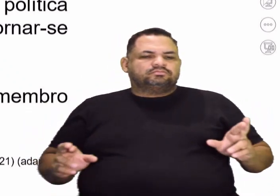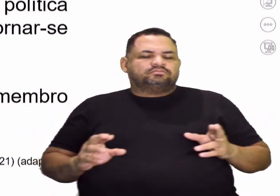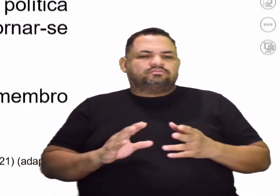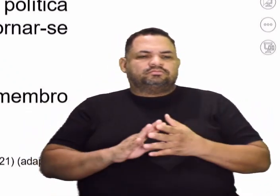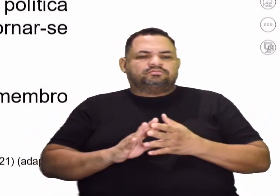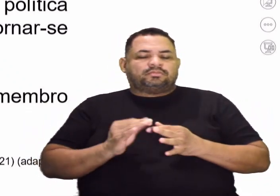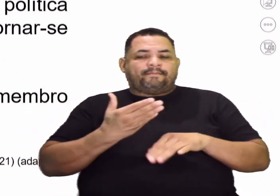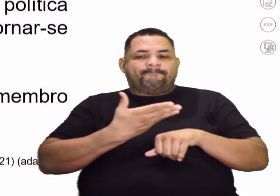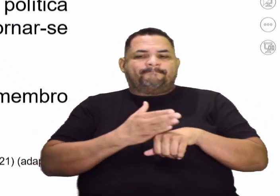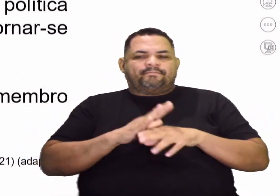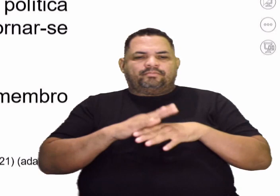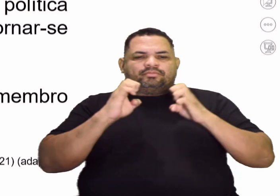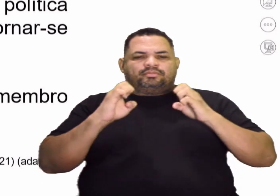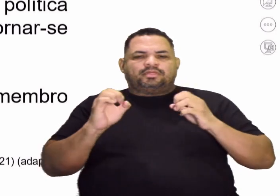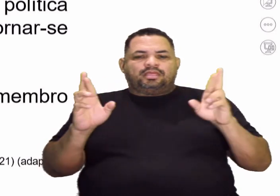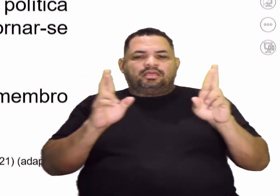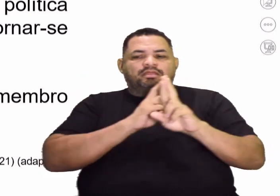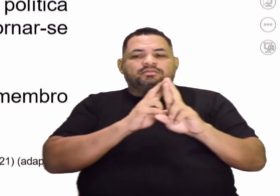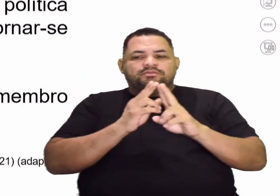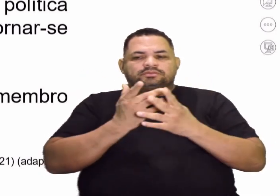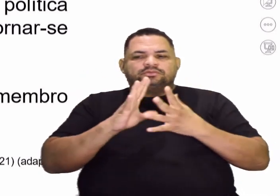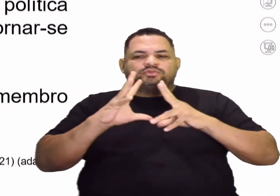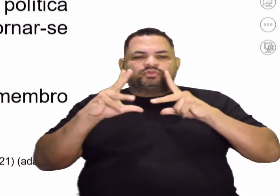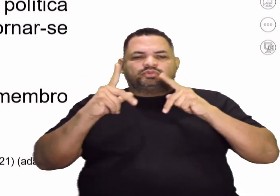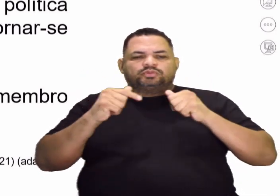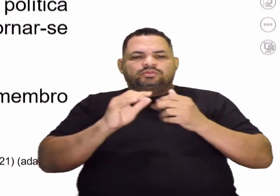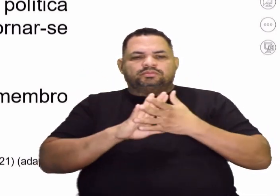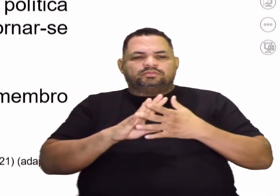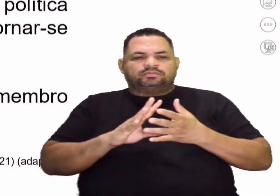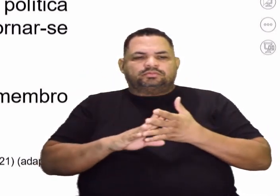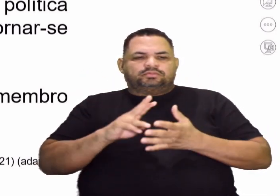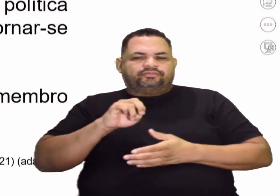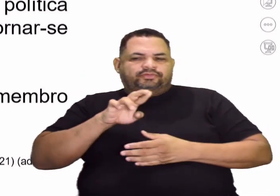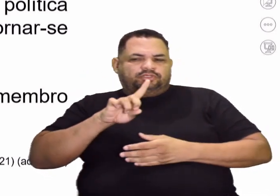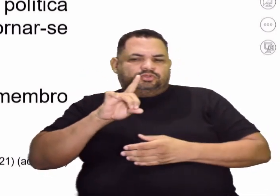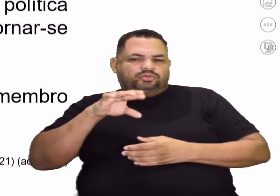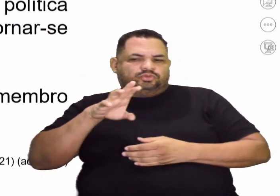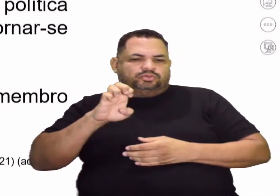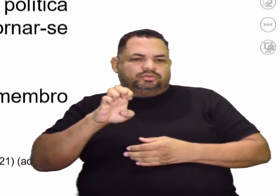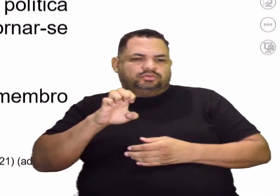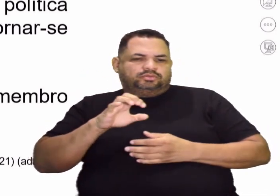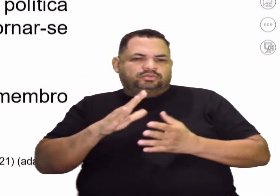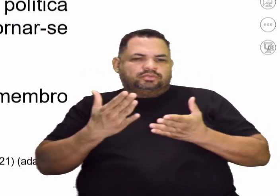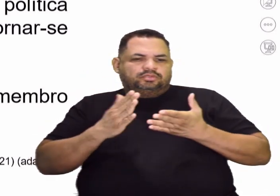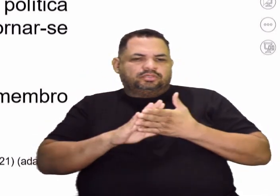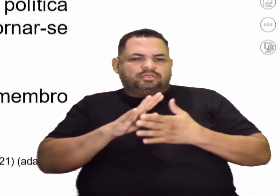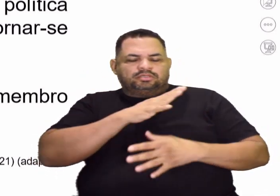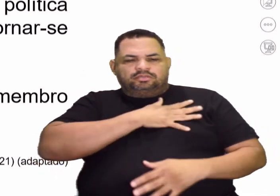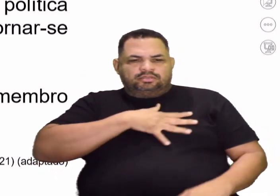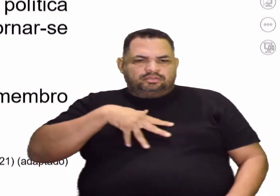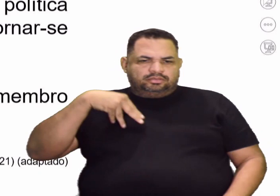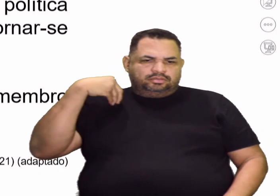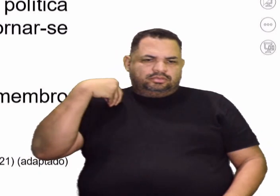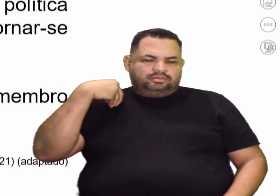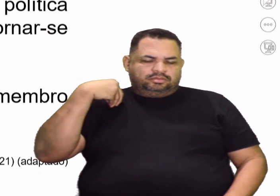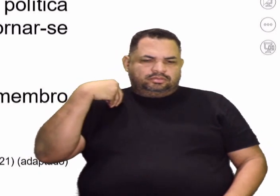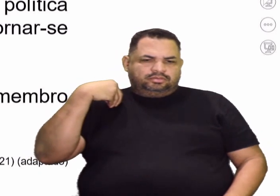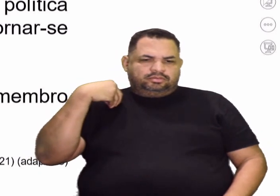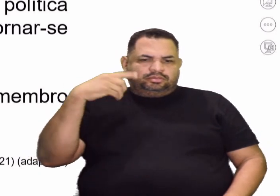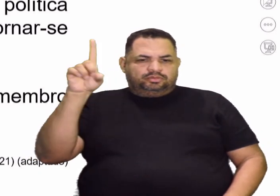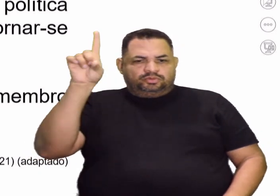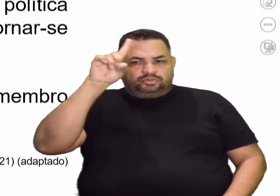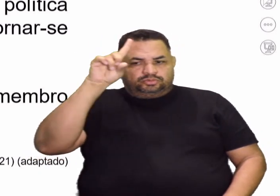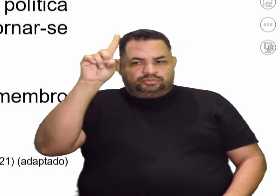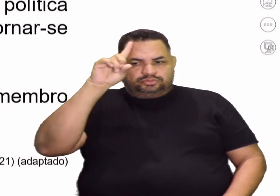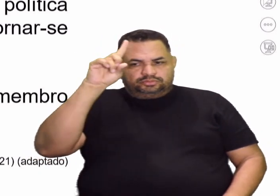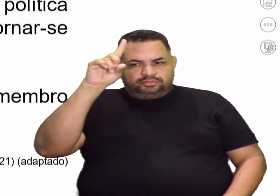da ética, na relação com os outros. E a virtude para Aristóteles, ela é no dia a dia,